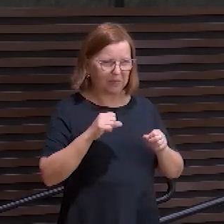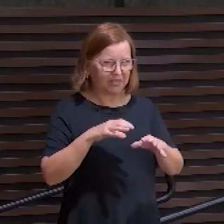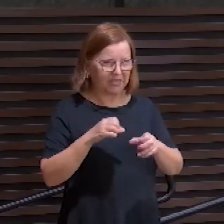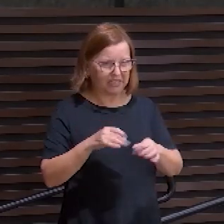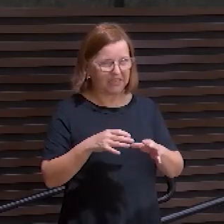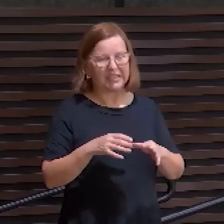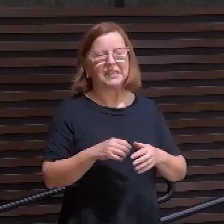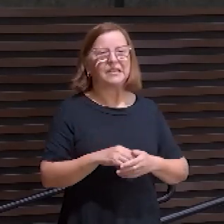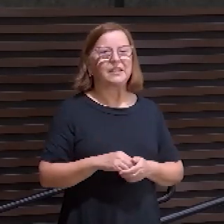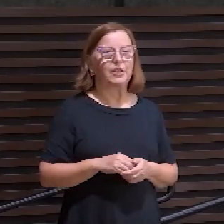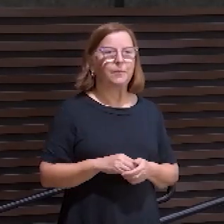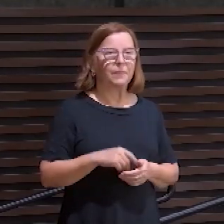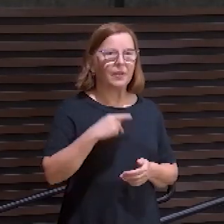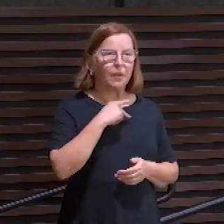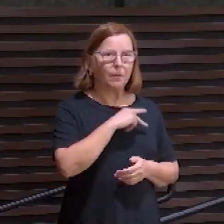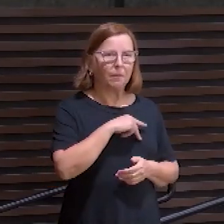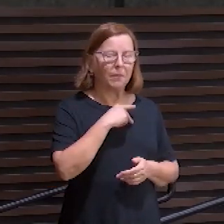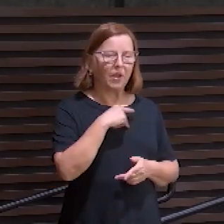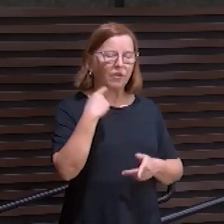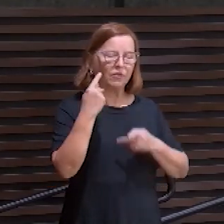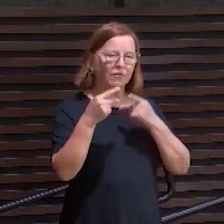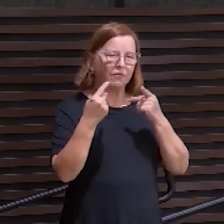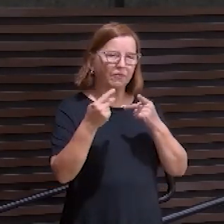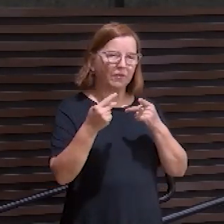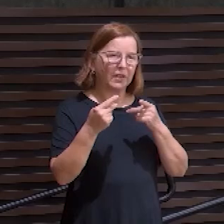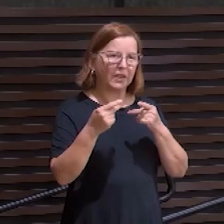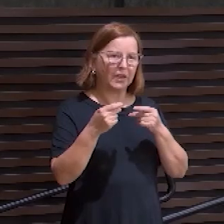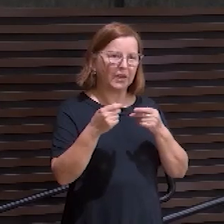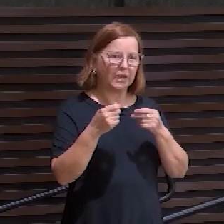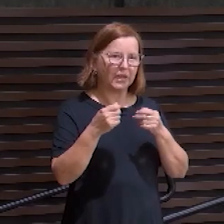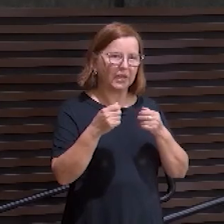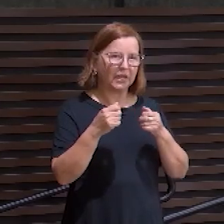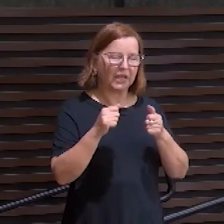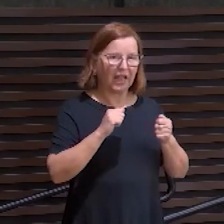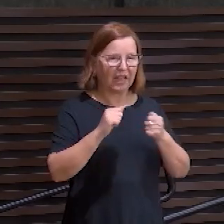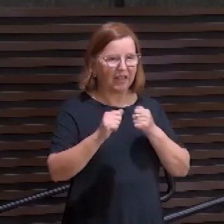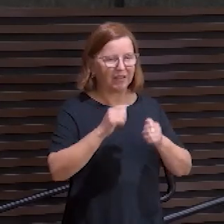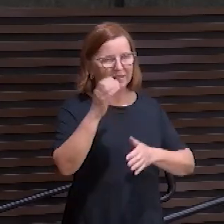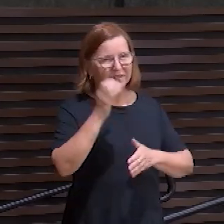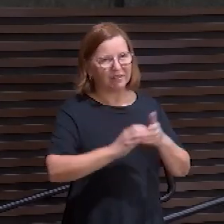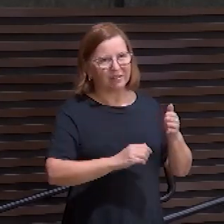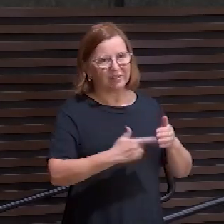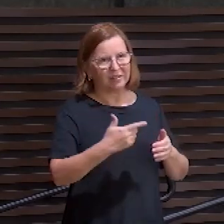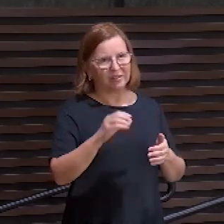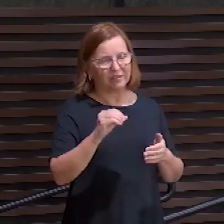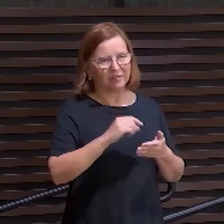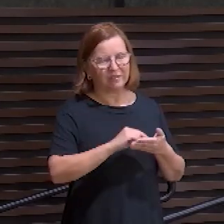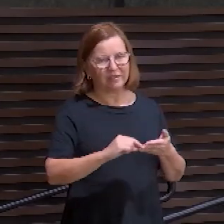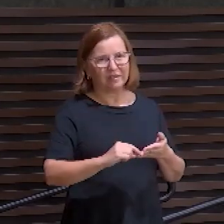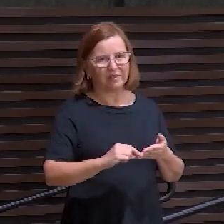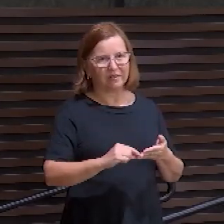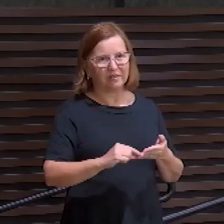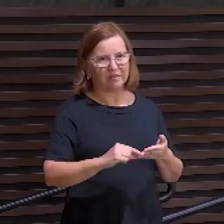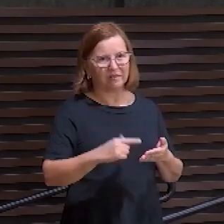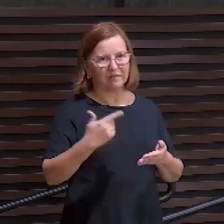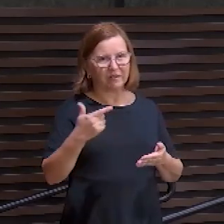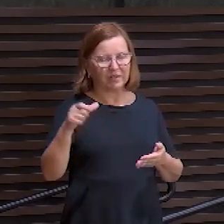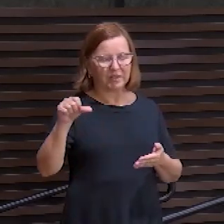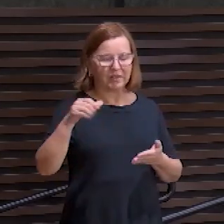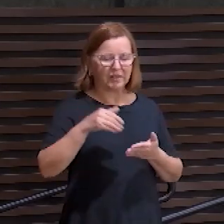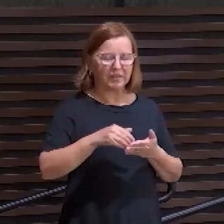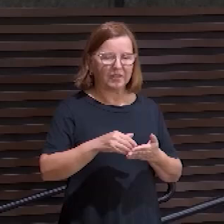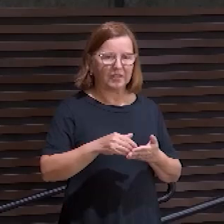período de pastorado lá, e ele diz assim em Atos capítulo 20, os versos 29 a 30,